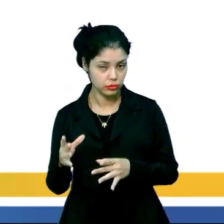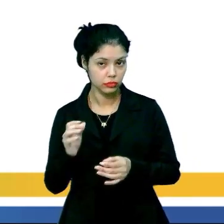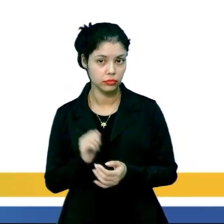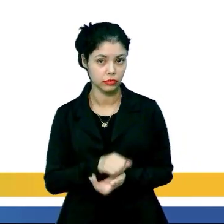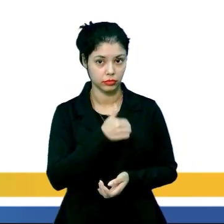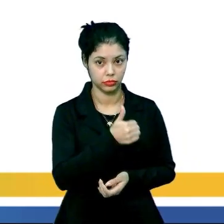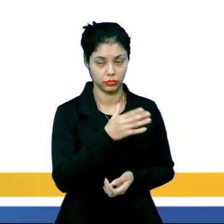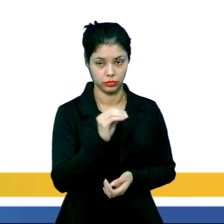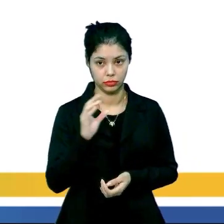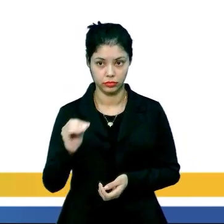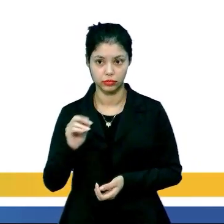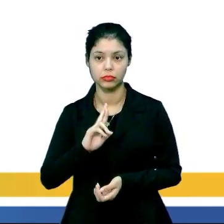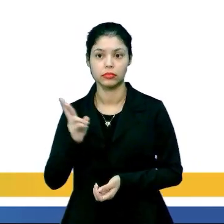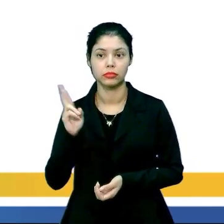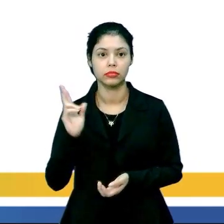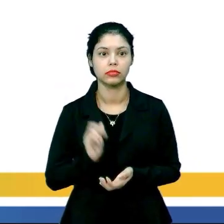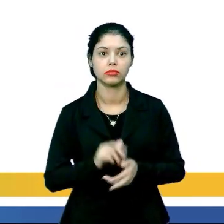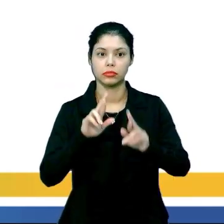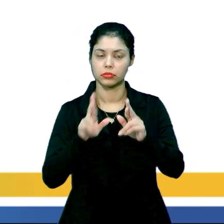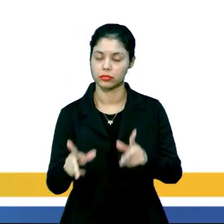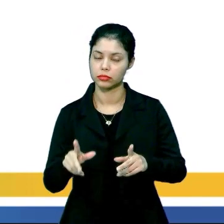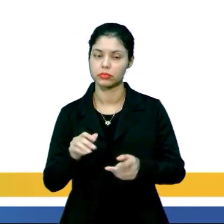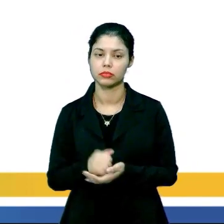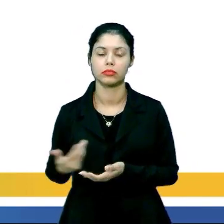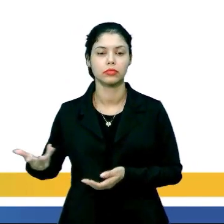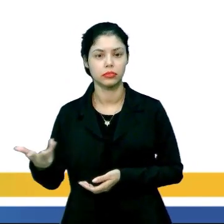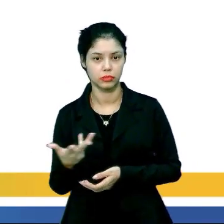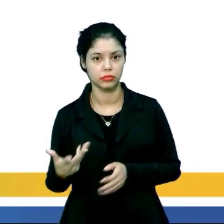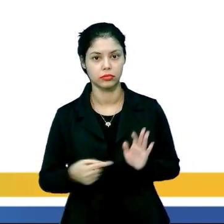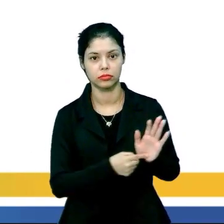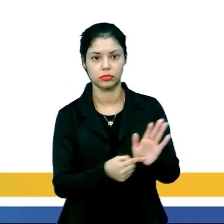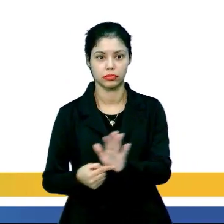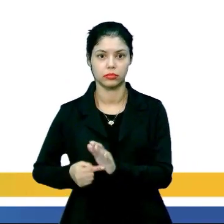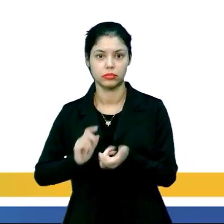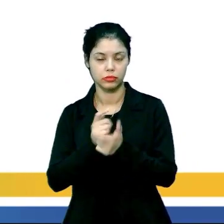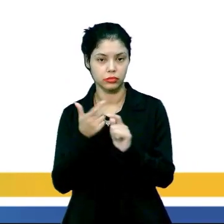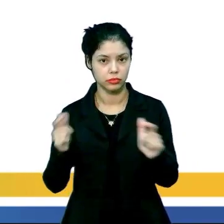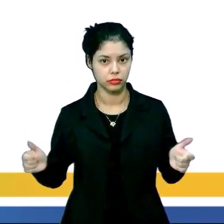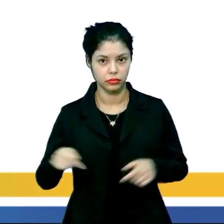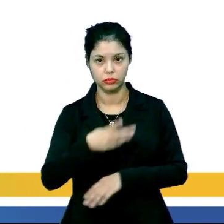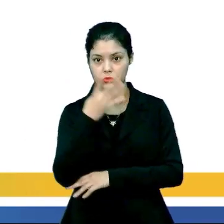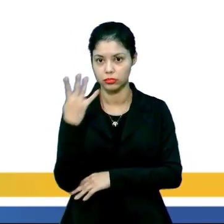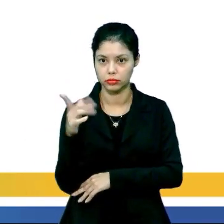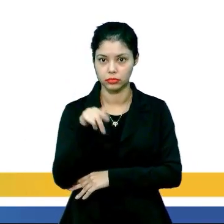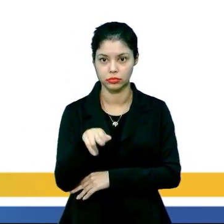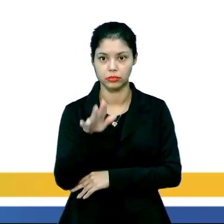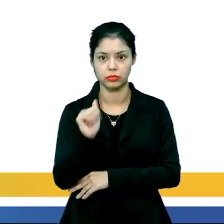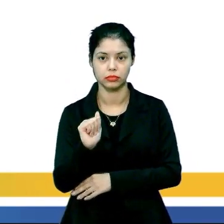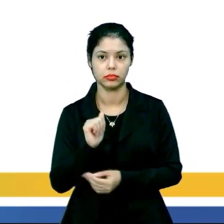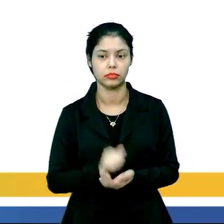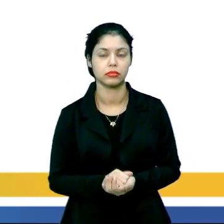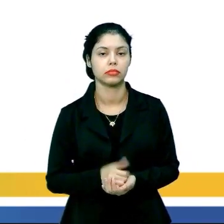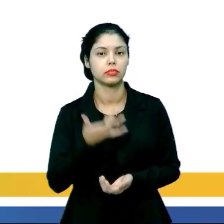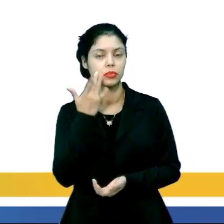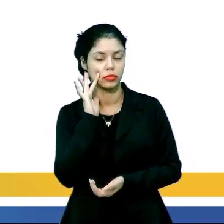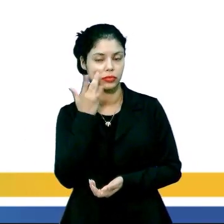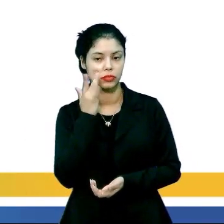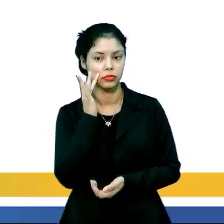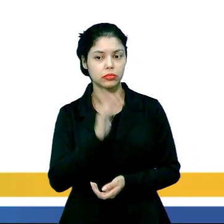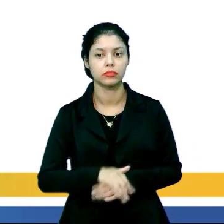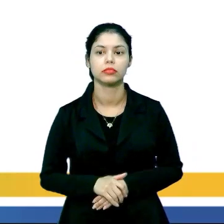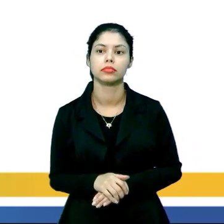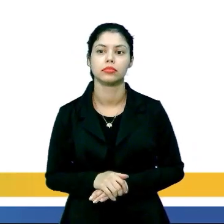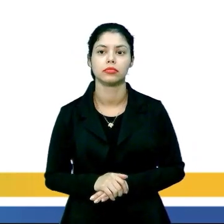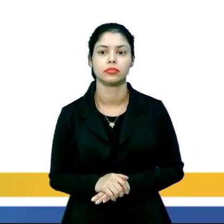será vendido a R$ 100 e que se diferenciará do pacote básico por apresentar maiores quantidades